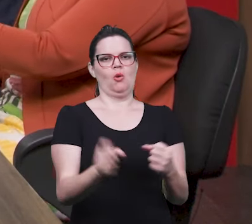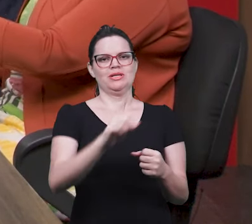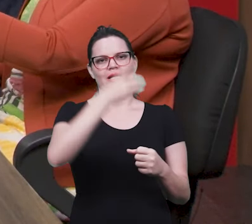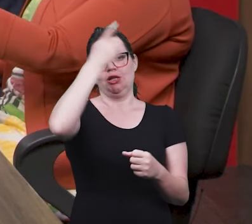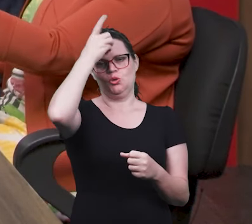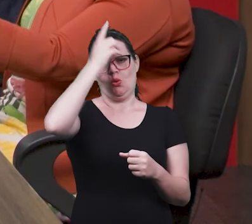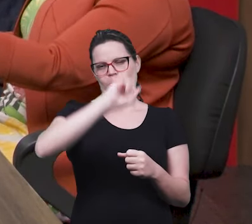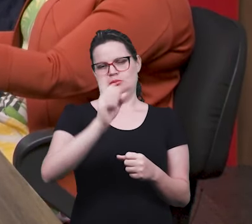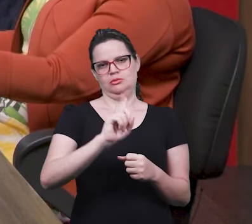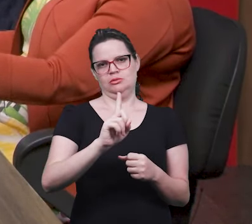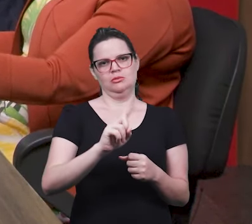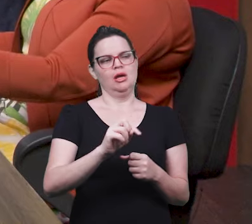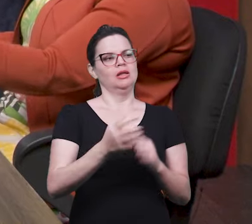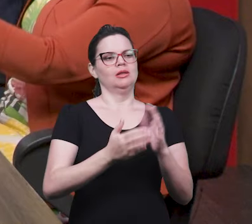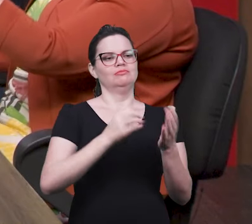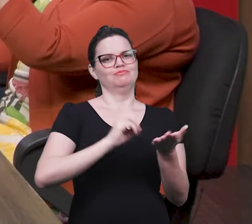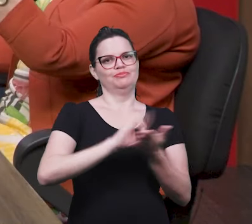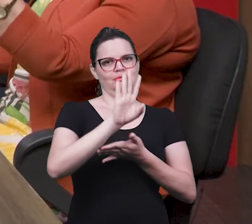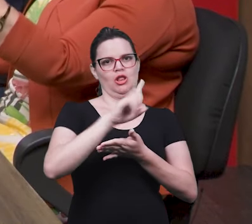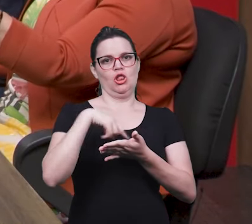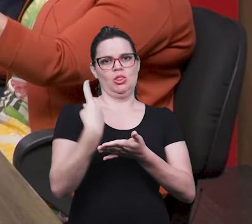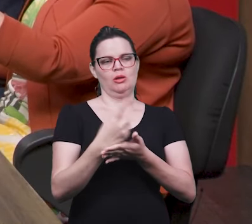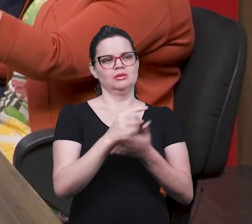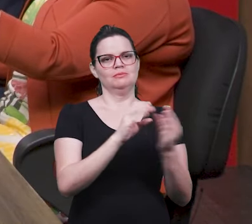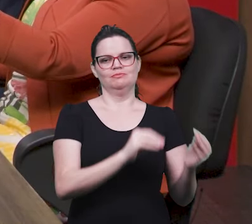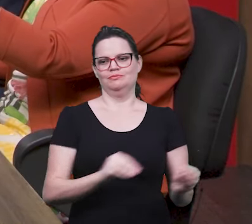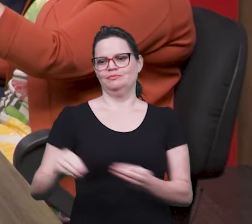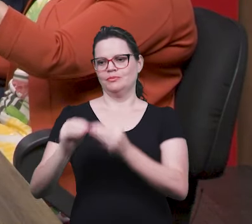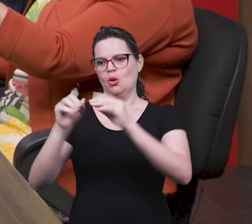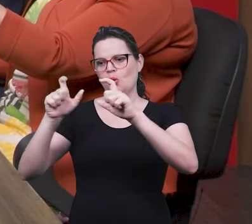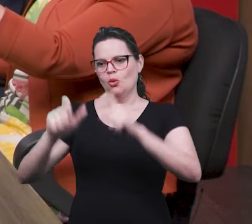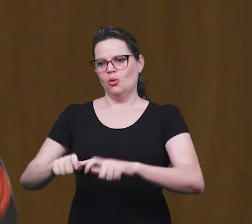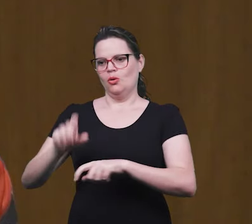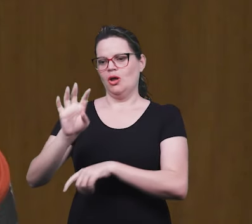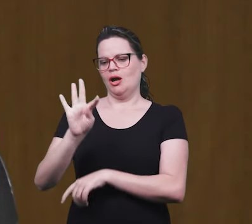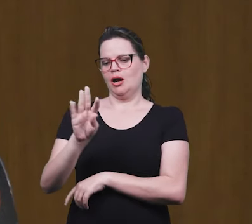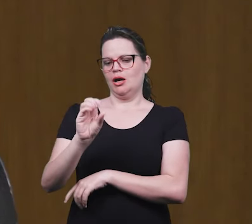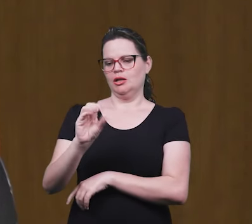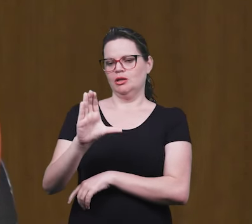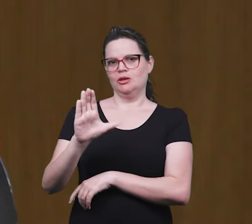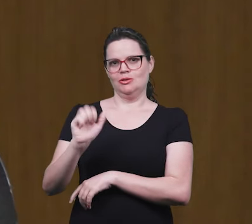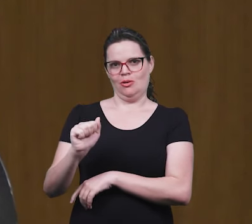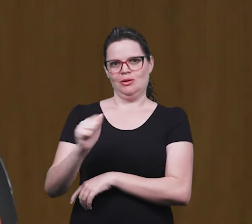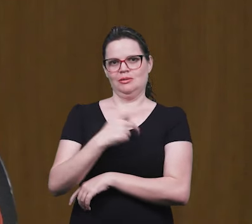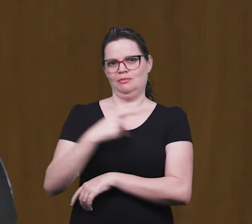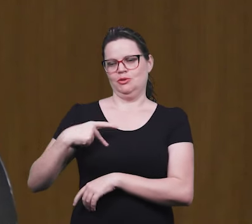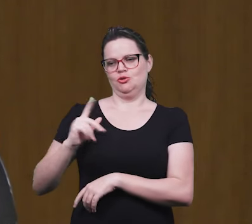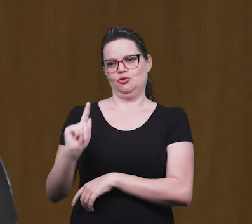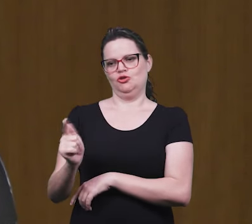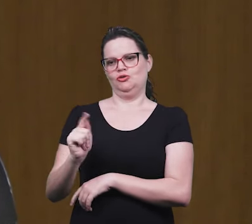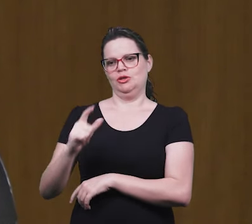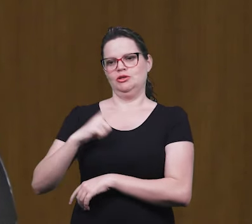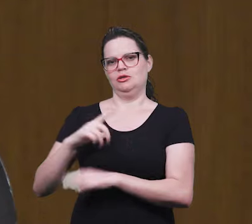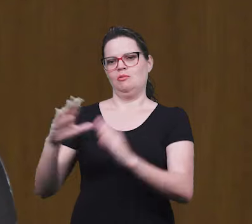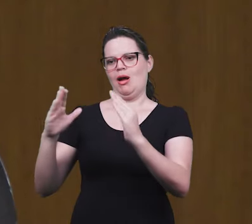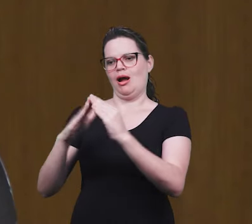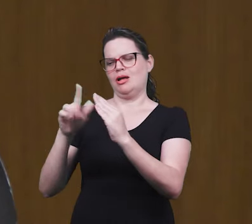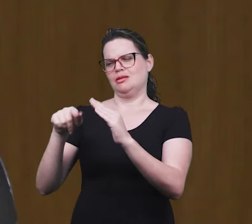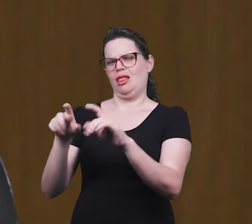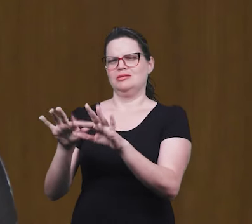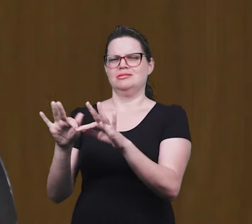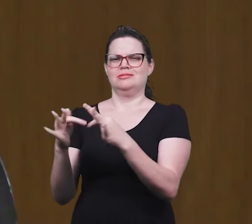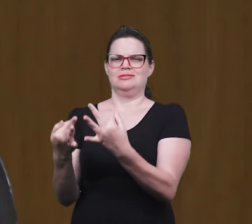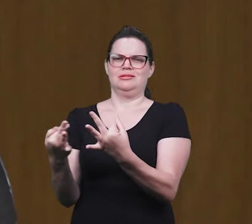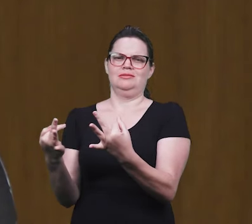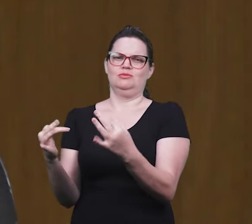E fomos lá para a toca, para um terreninho que o pastor Gedeuti tinha, um barraquinho. Vamos lá naquele barraquinho.